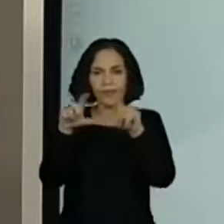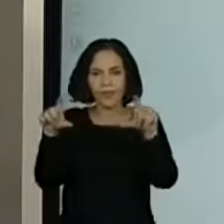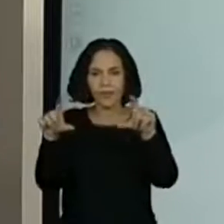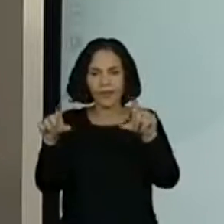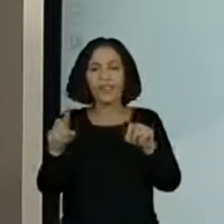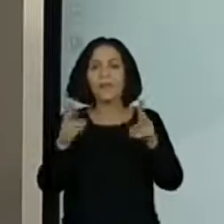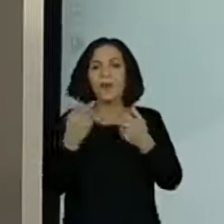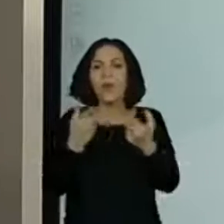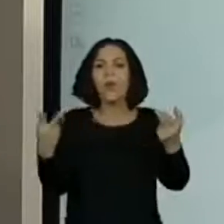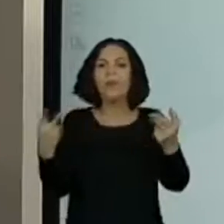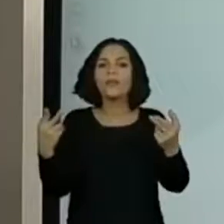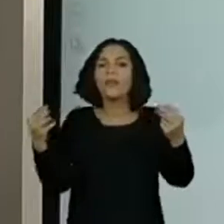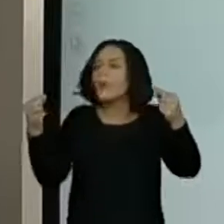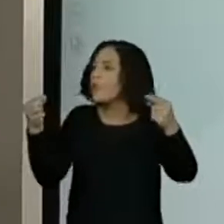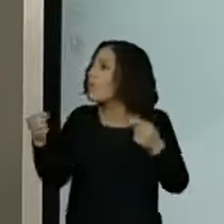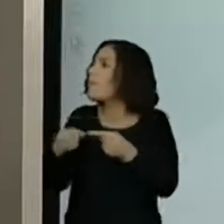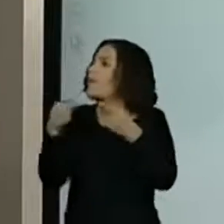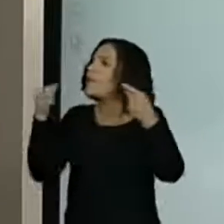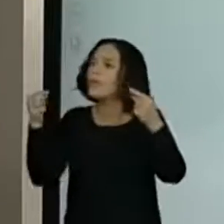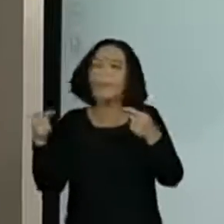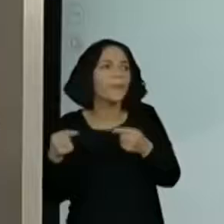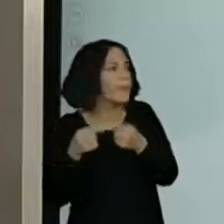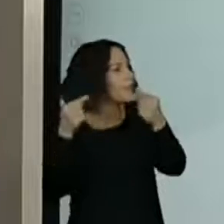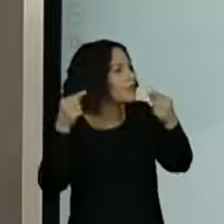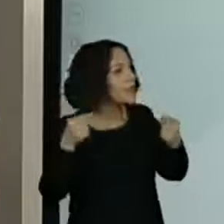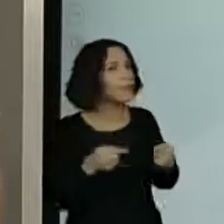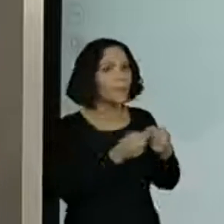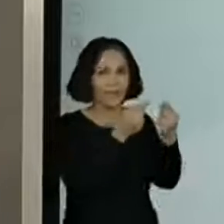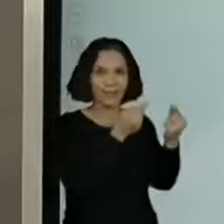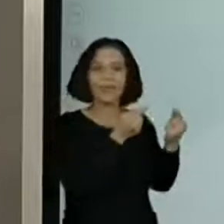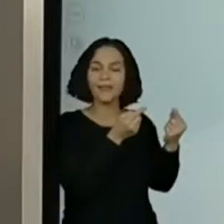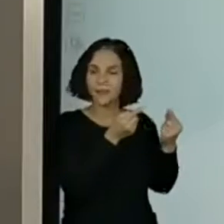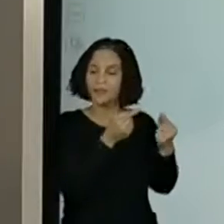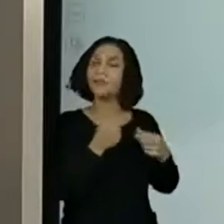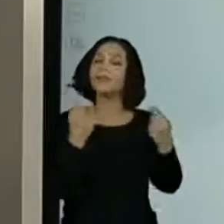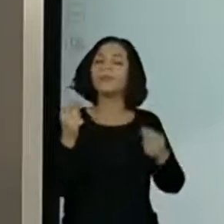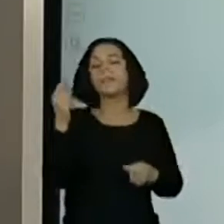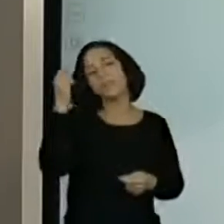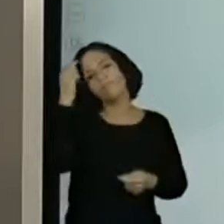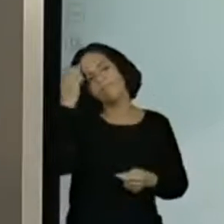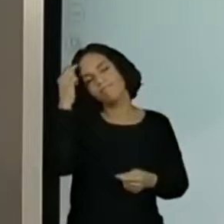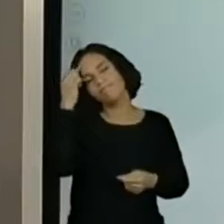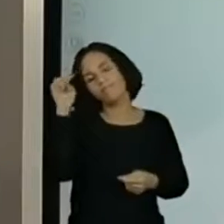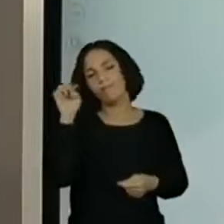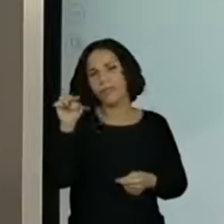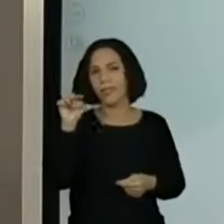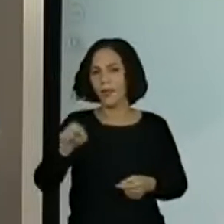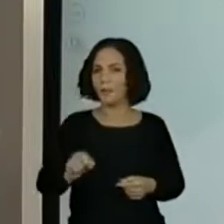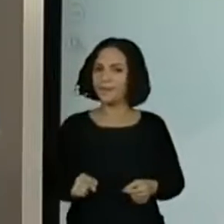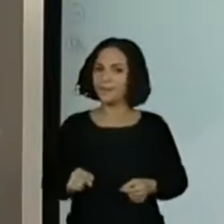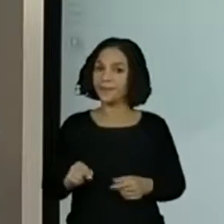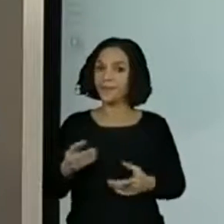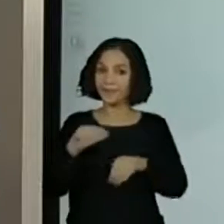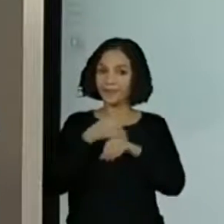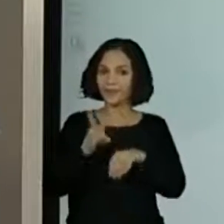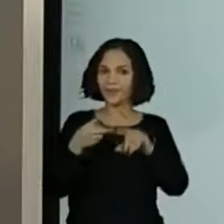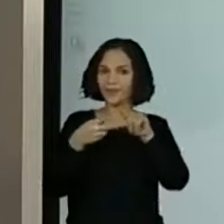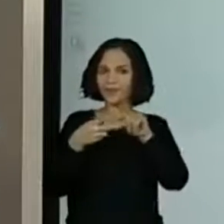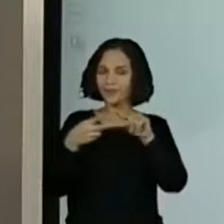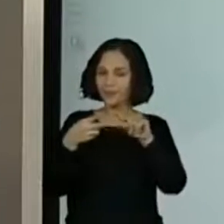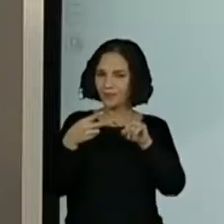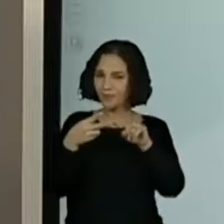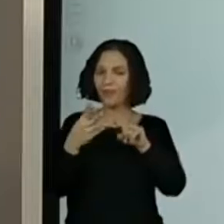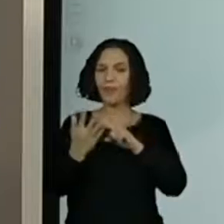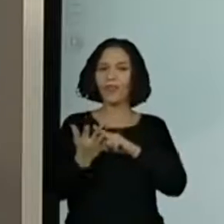coisas que estão acontecendo, com as atualidades? Então, a gente precisa pensar sobre isso. Então, 2 dicas aí para